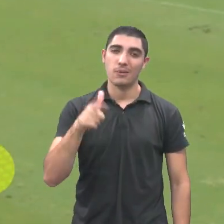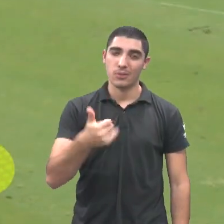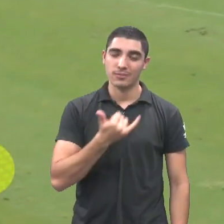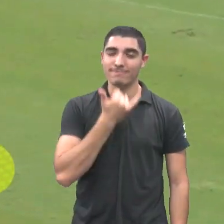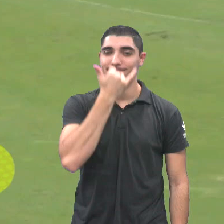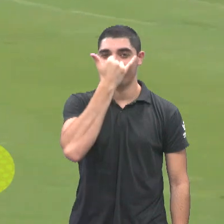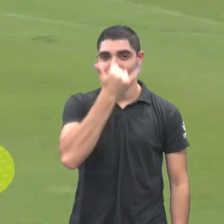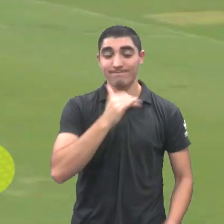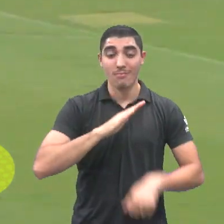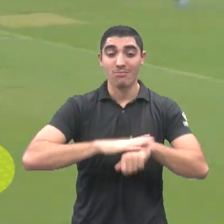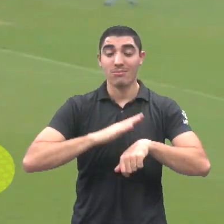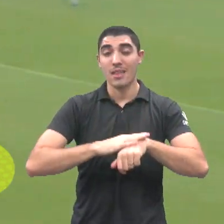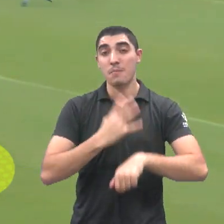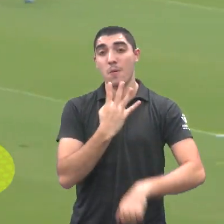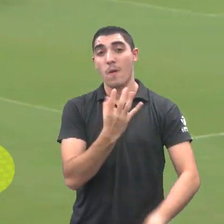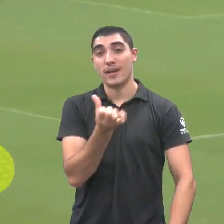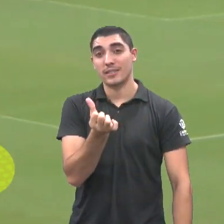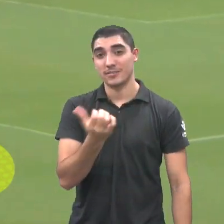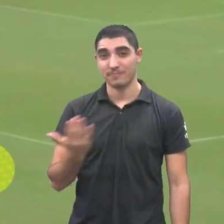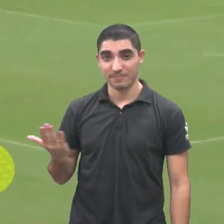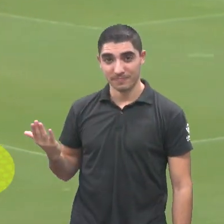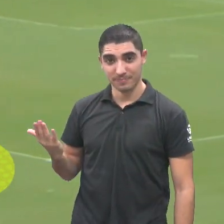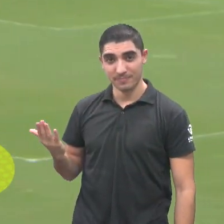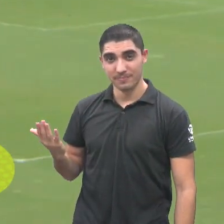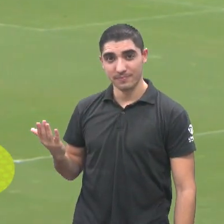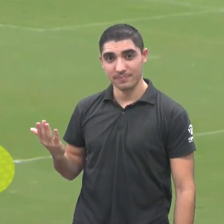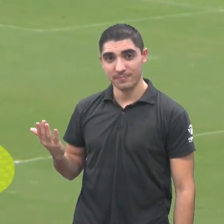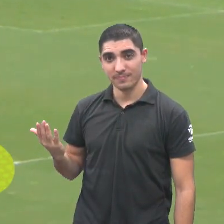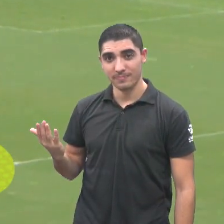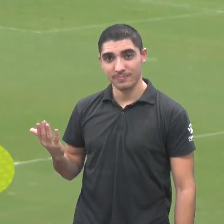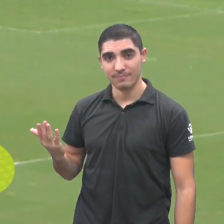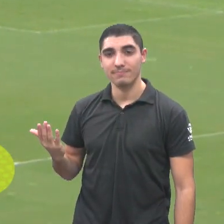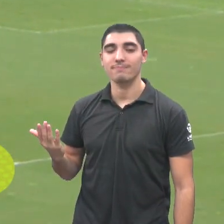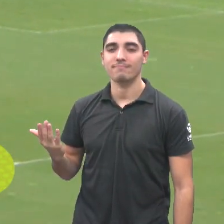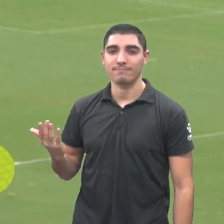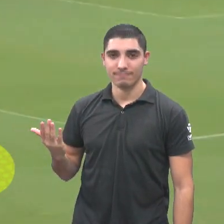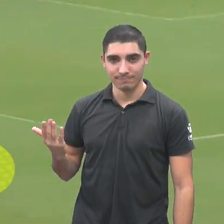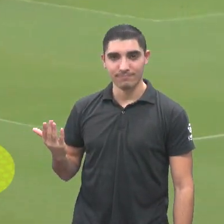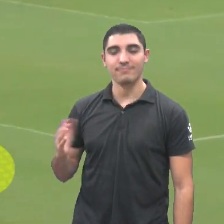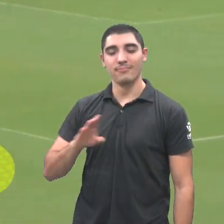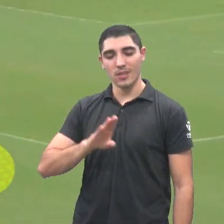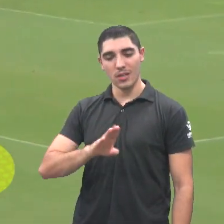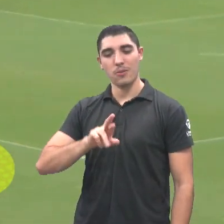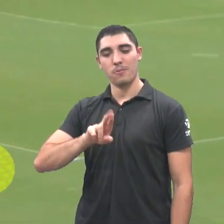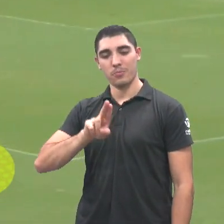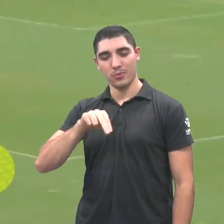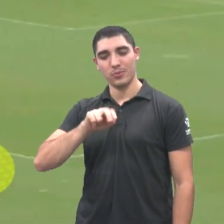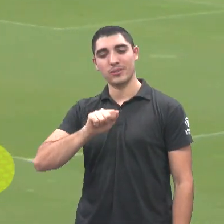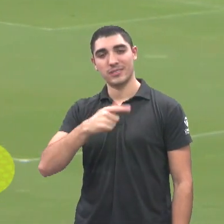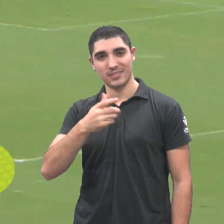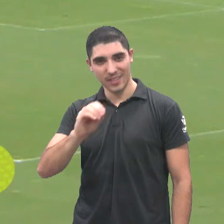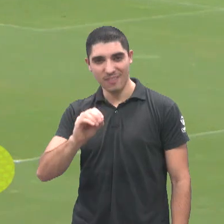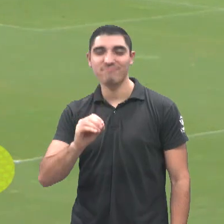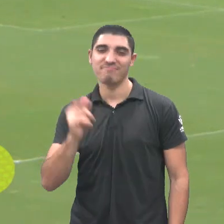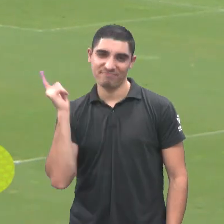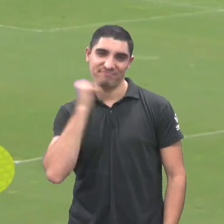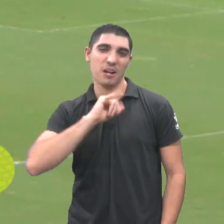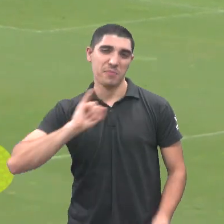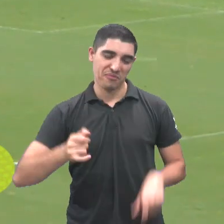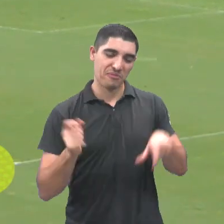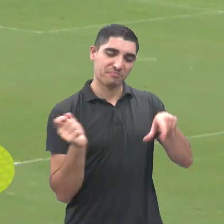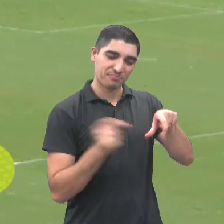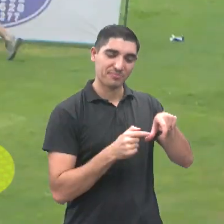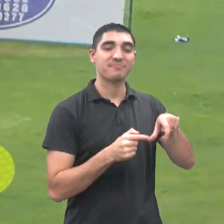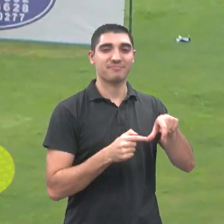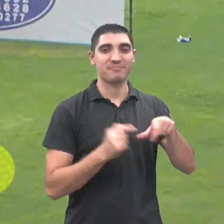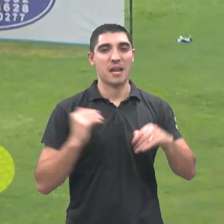aos 46. Bola cruzada por baixo e o grandalhão Brunão dessa vez não desperdiçou. Tudo igual